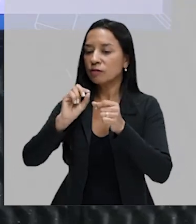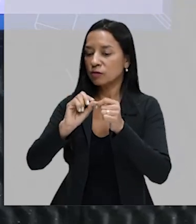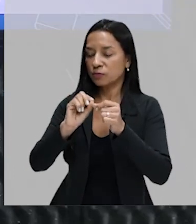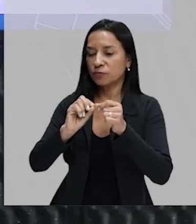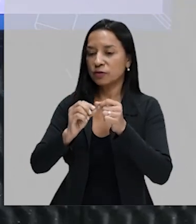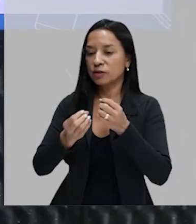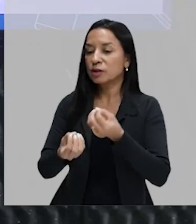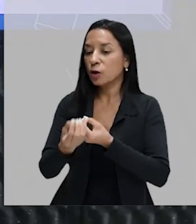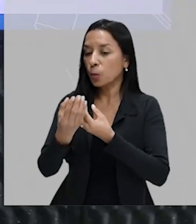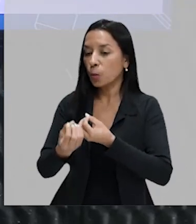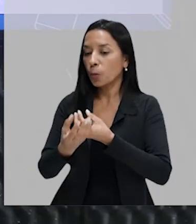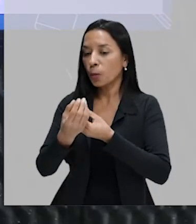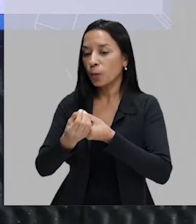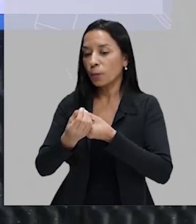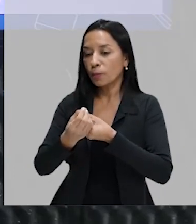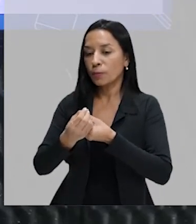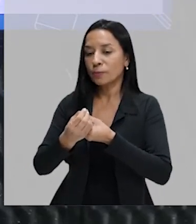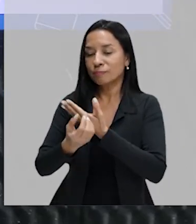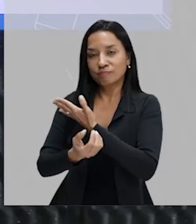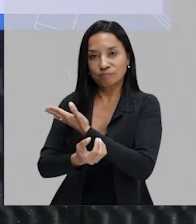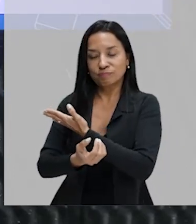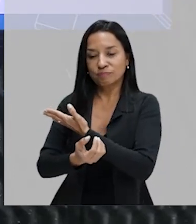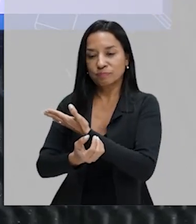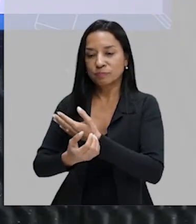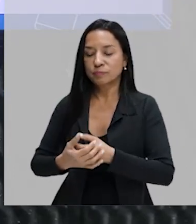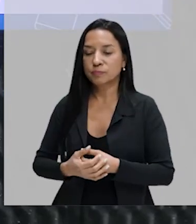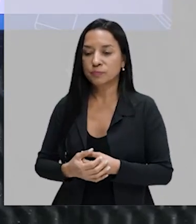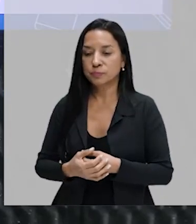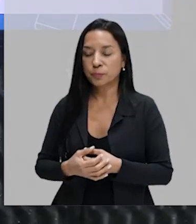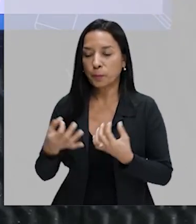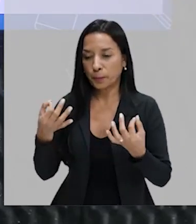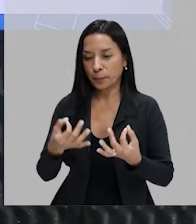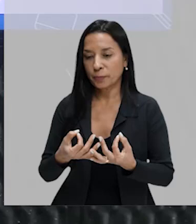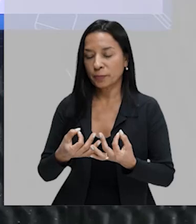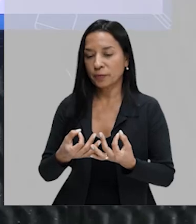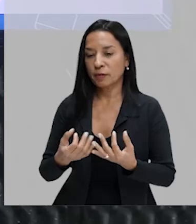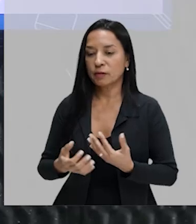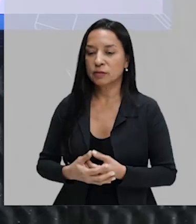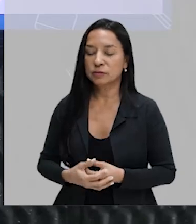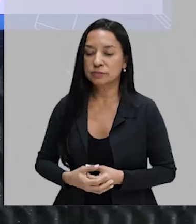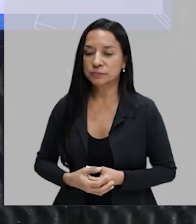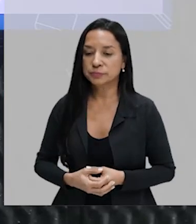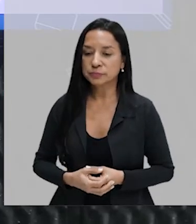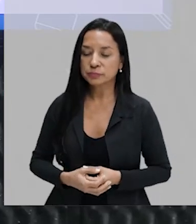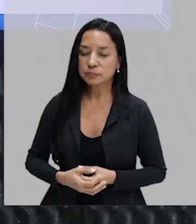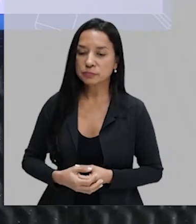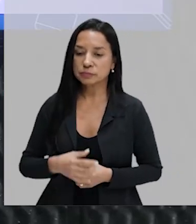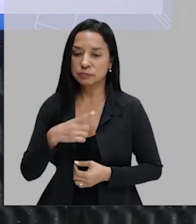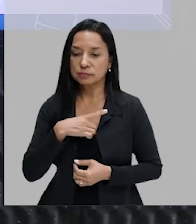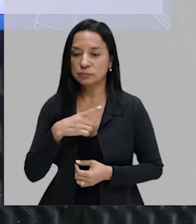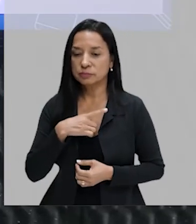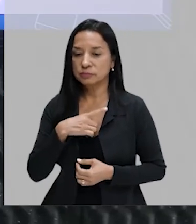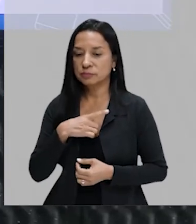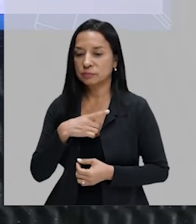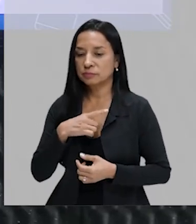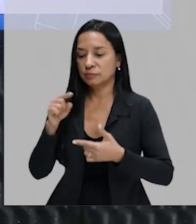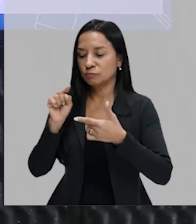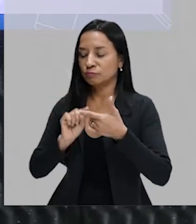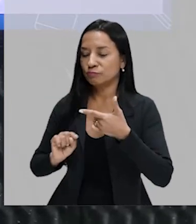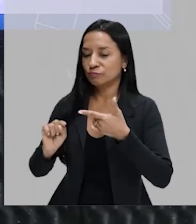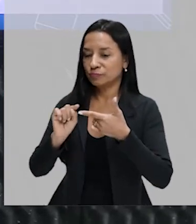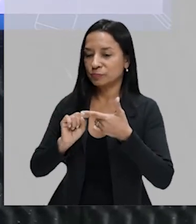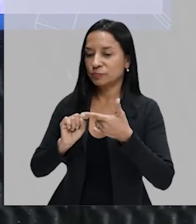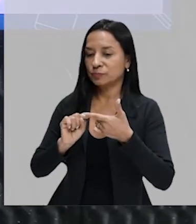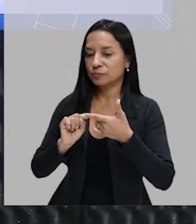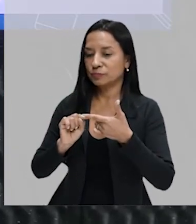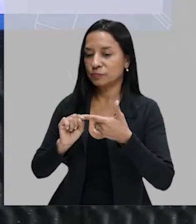produzida pela glândula bulbo-uretral, tá certo? Então, vamos lá. Aqui eu tenho a glândula bulbo-uretral, aí eu